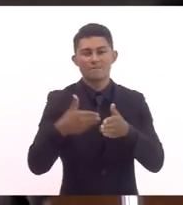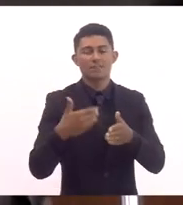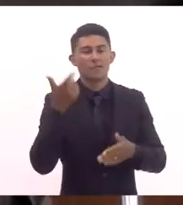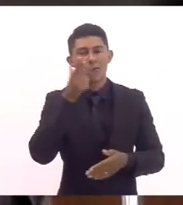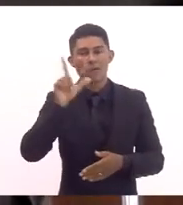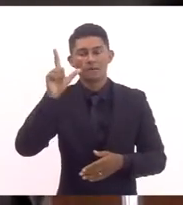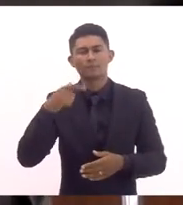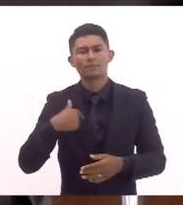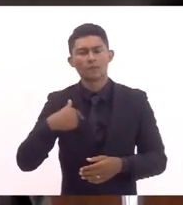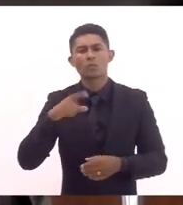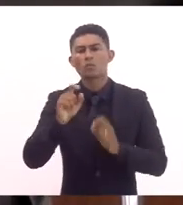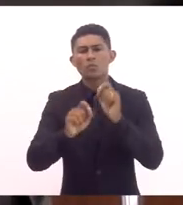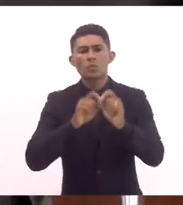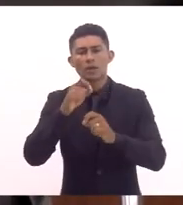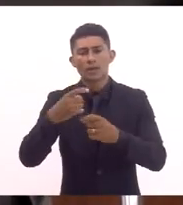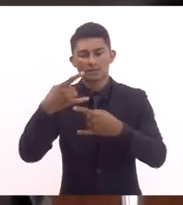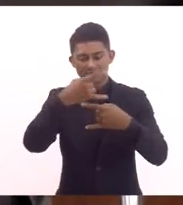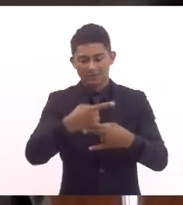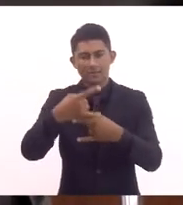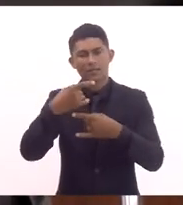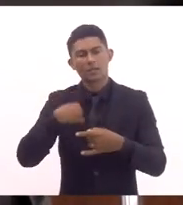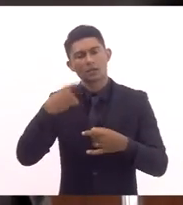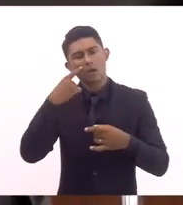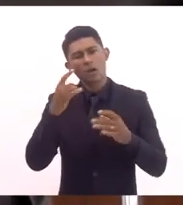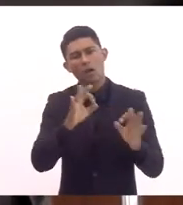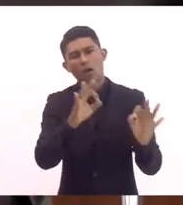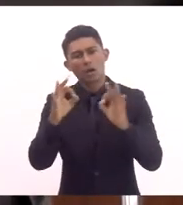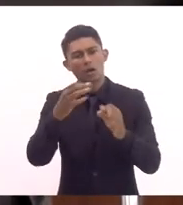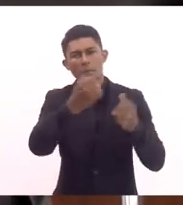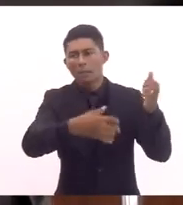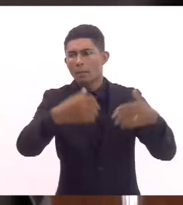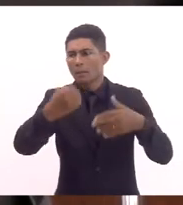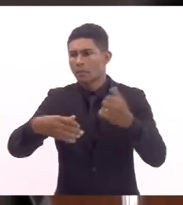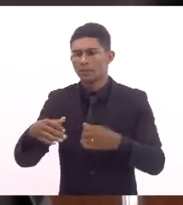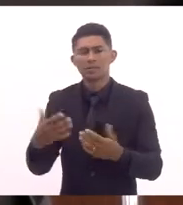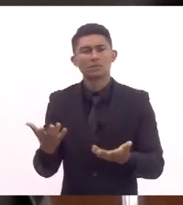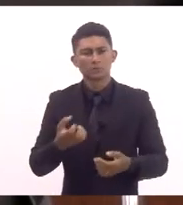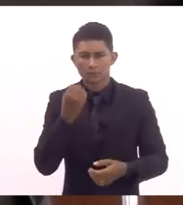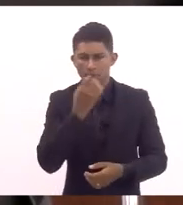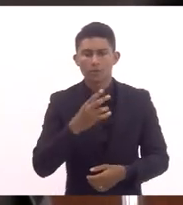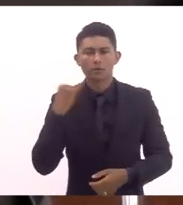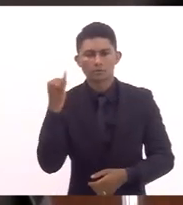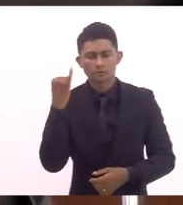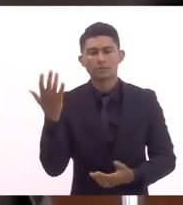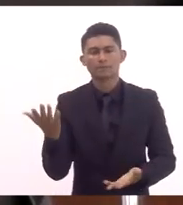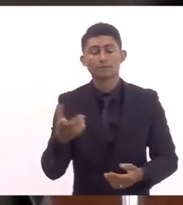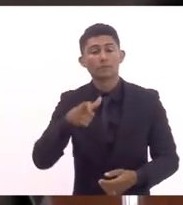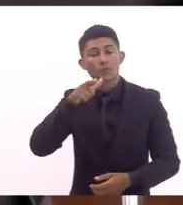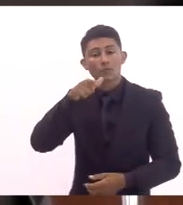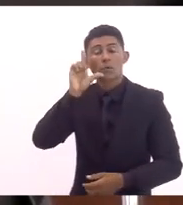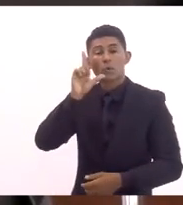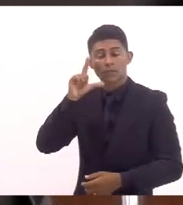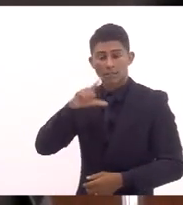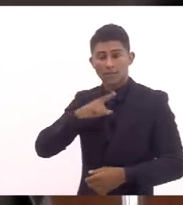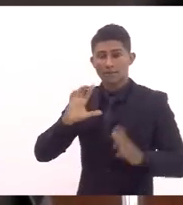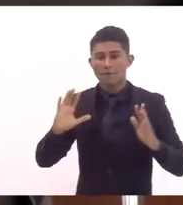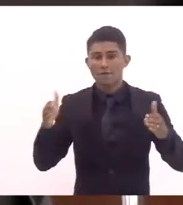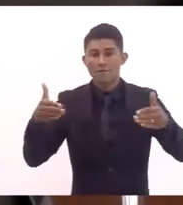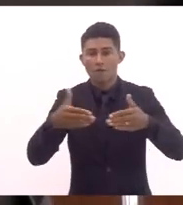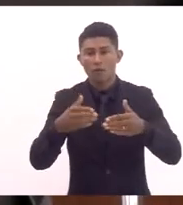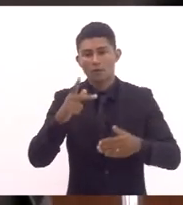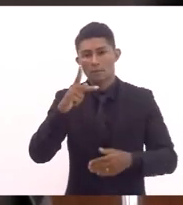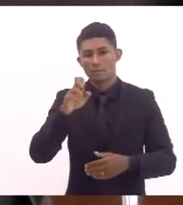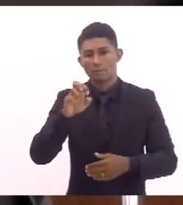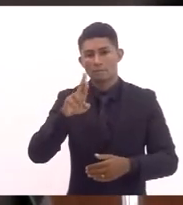estive acompanhando online né as falas é muito grata por todas elas ontem participei do fórum Perinatal